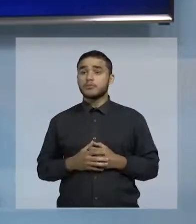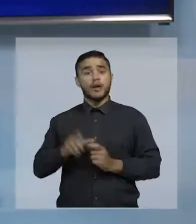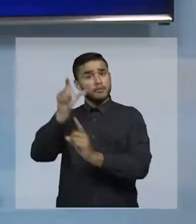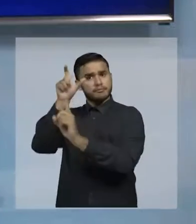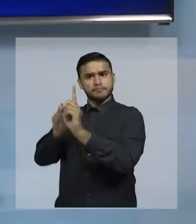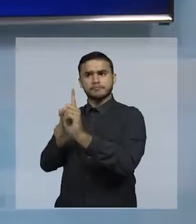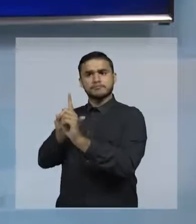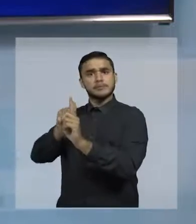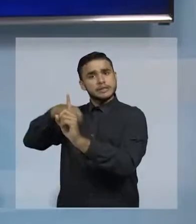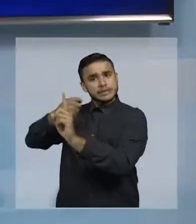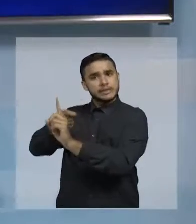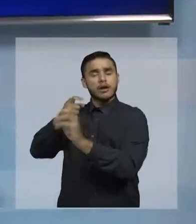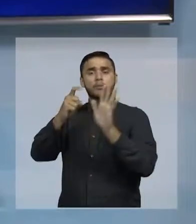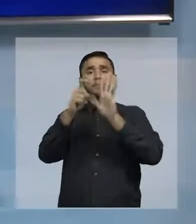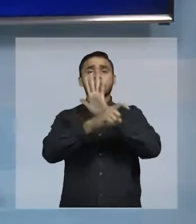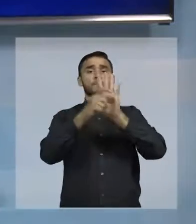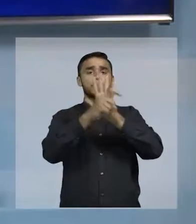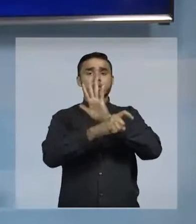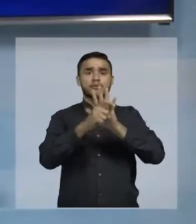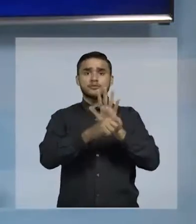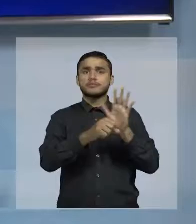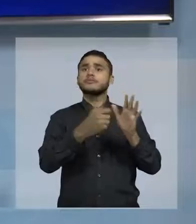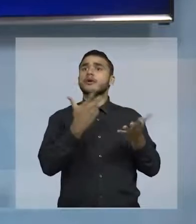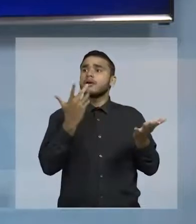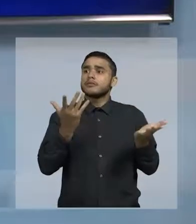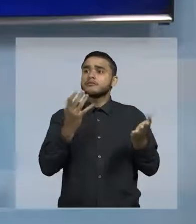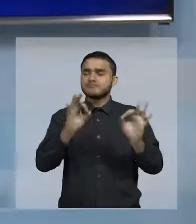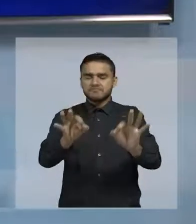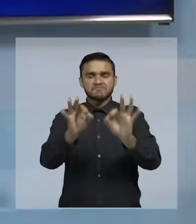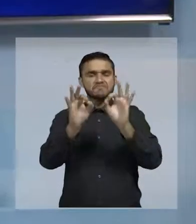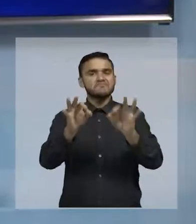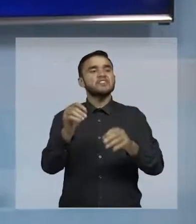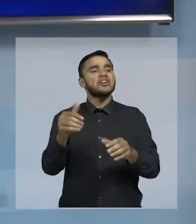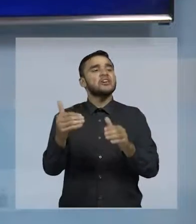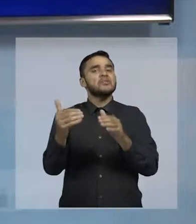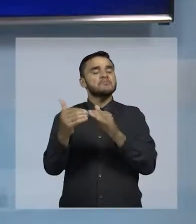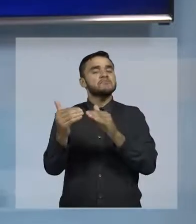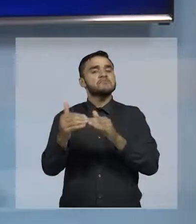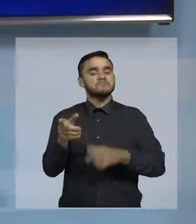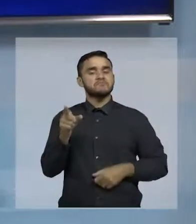apresenta como um mito do século XX na política do Brasil.